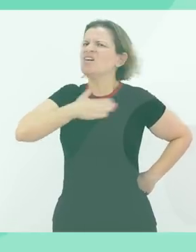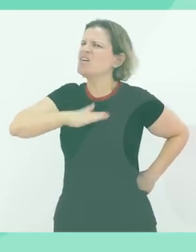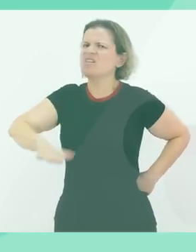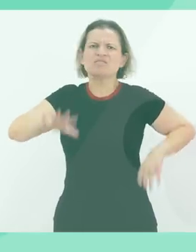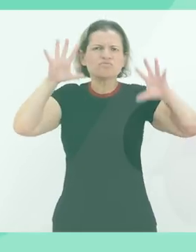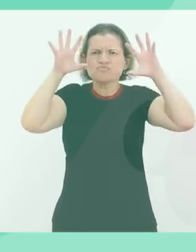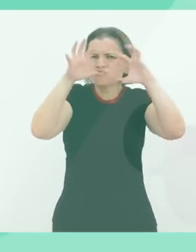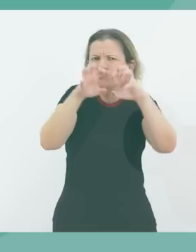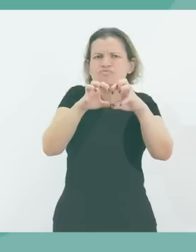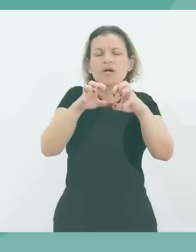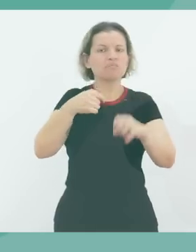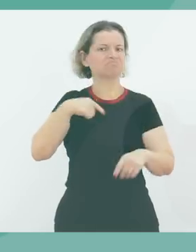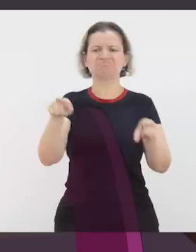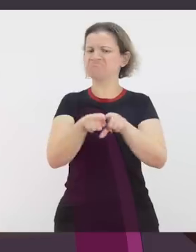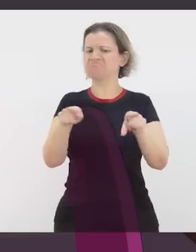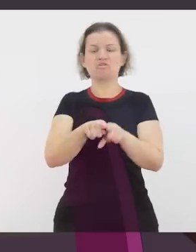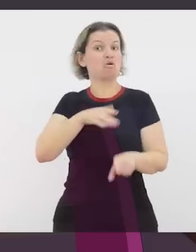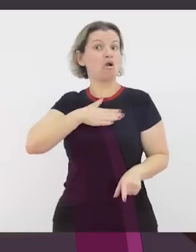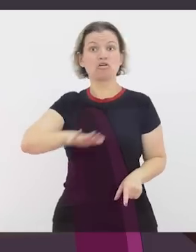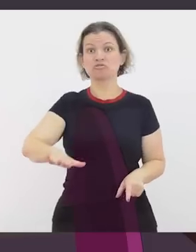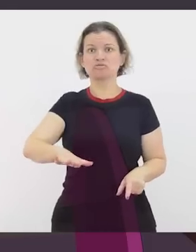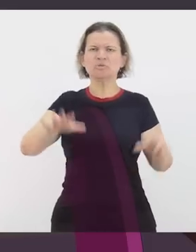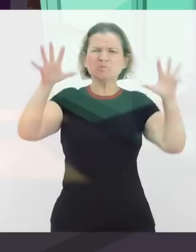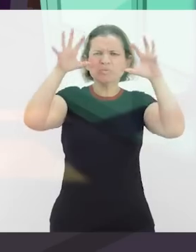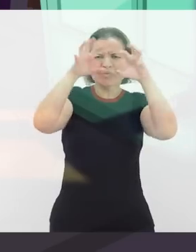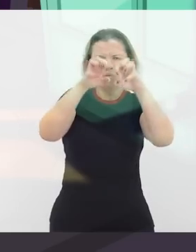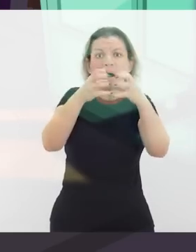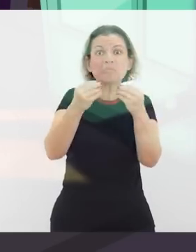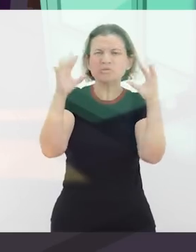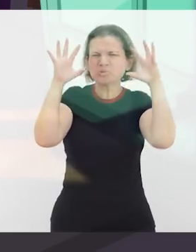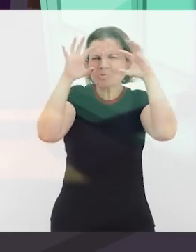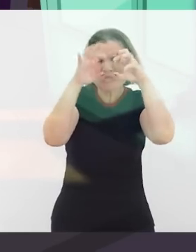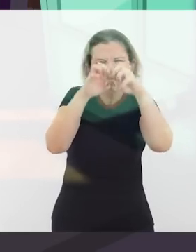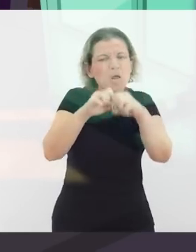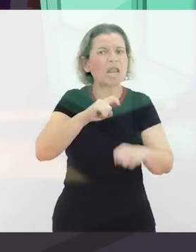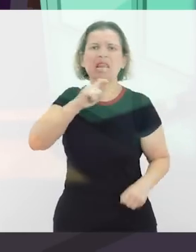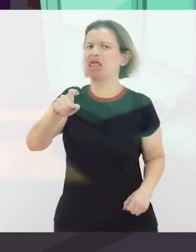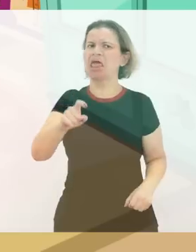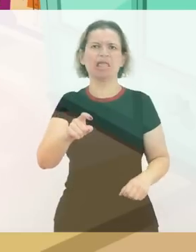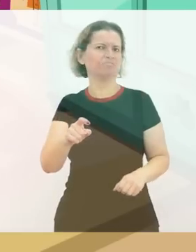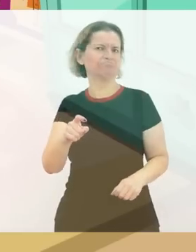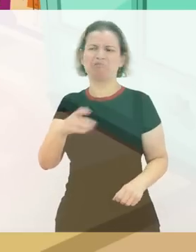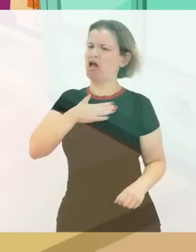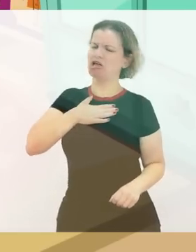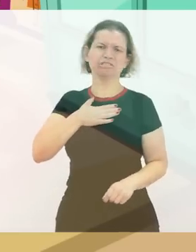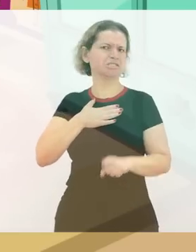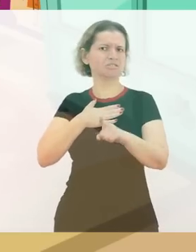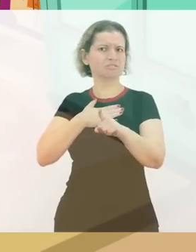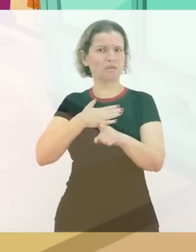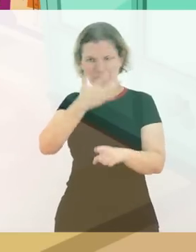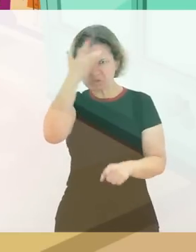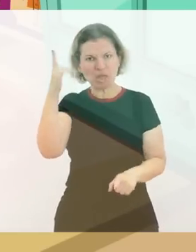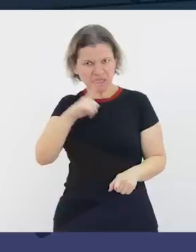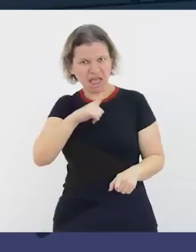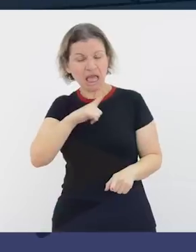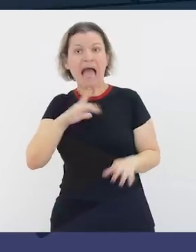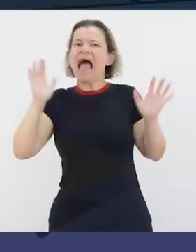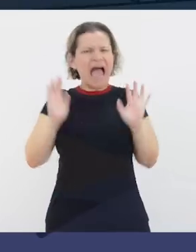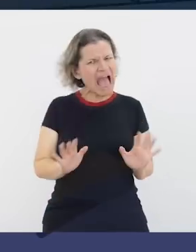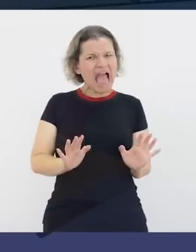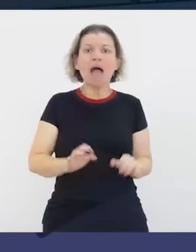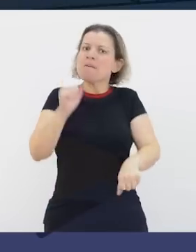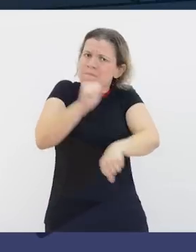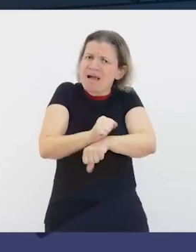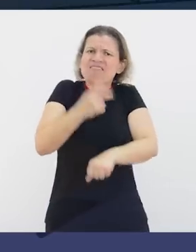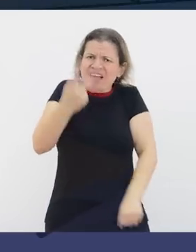Eu não gosto do escuro. Nem eu. O escuro é muito escuro e ninguém gosta do escuro. Ou será que alguém...